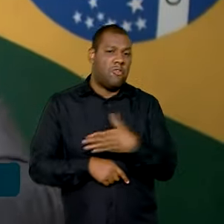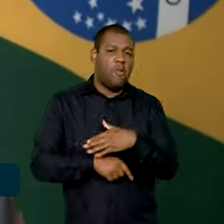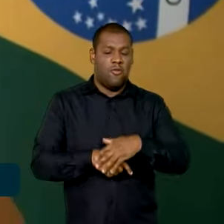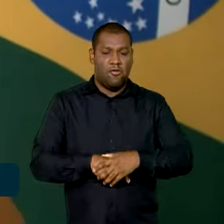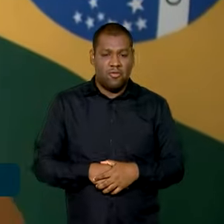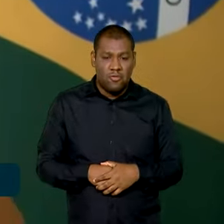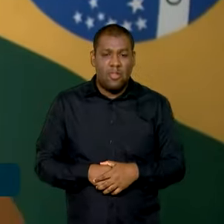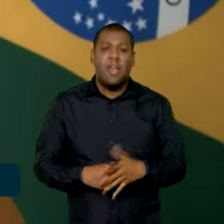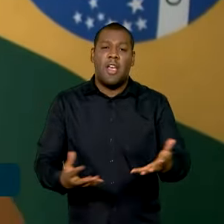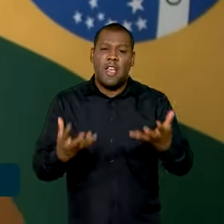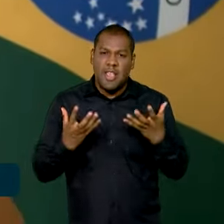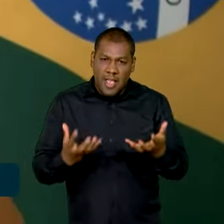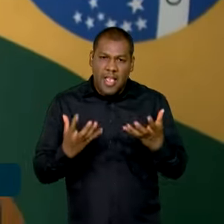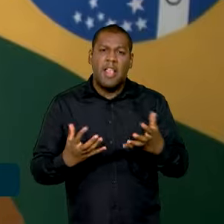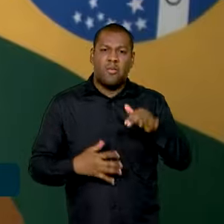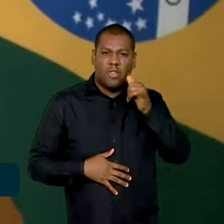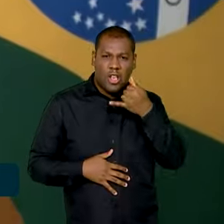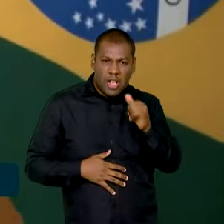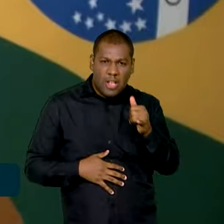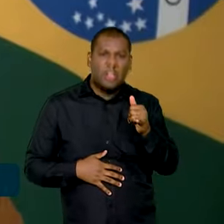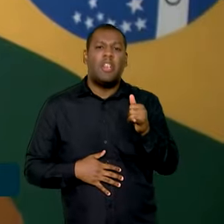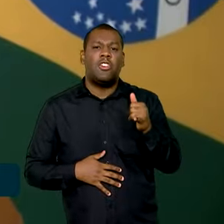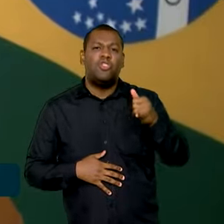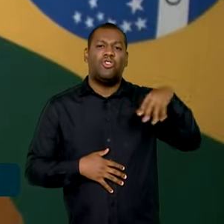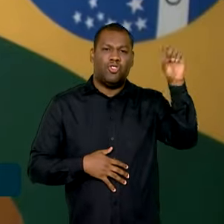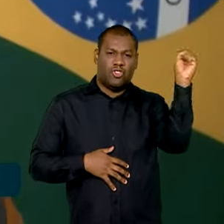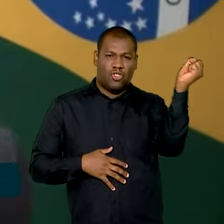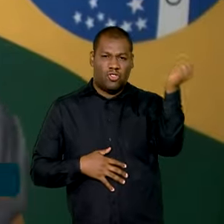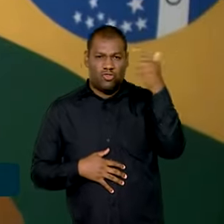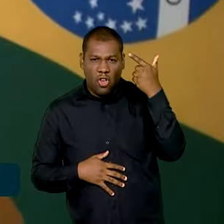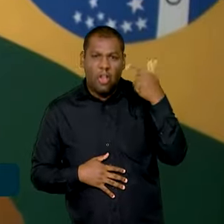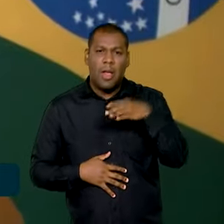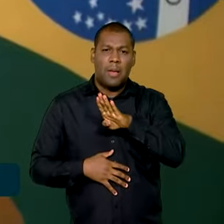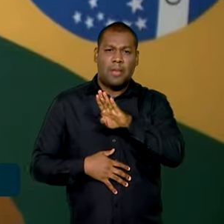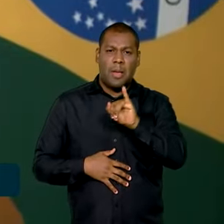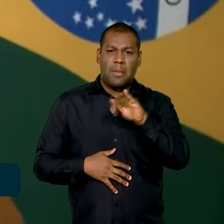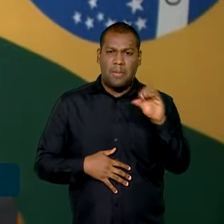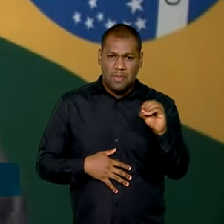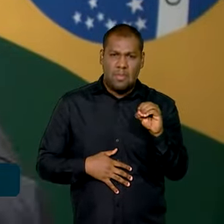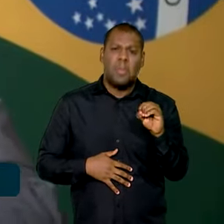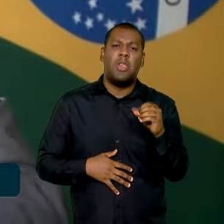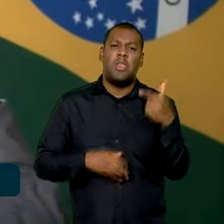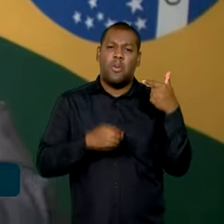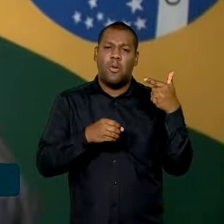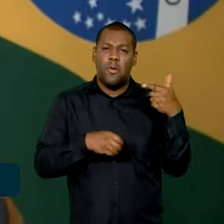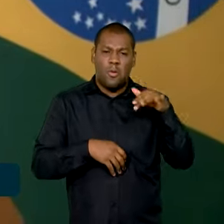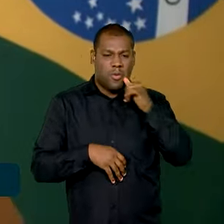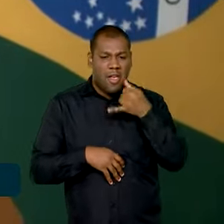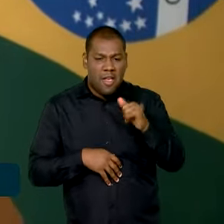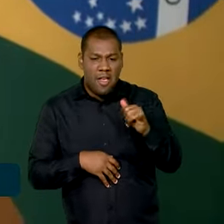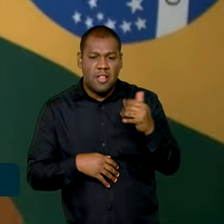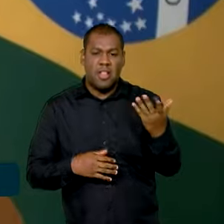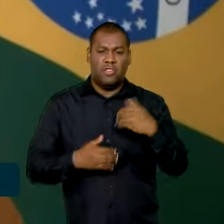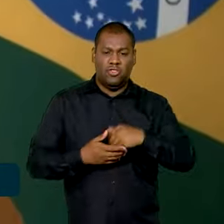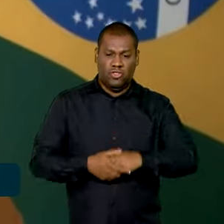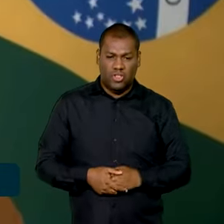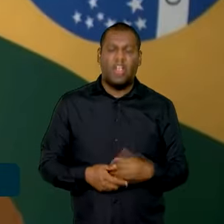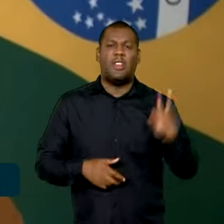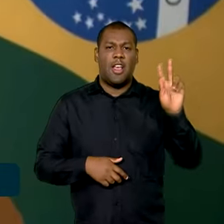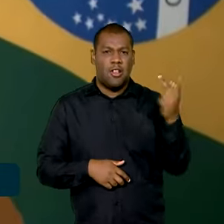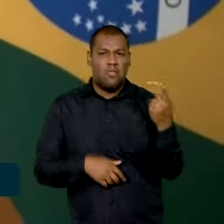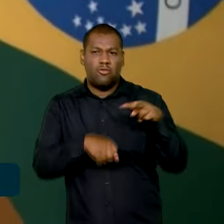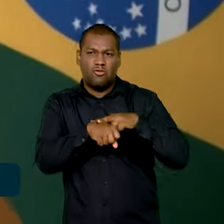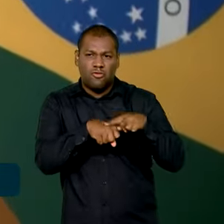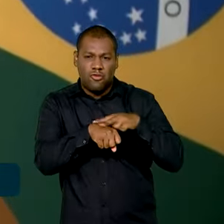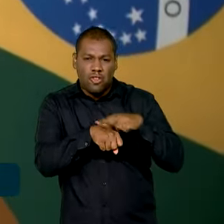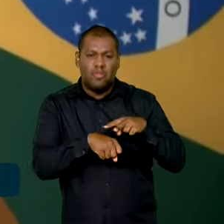Nós queremos a transição energética, nós queremos a eólica, nós queremos biodiesel, etanol, nós queremos solar, nós queremos hidrogênio verde.